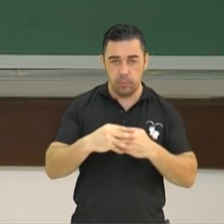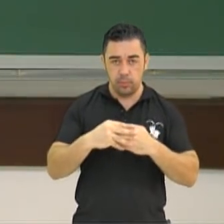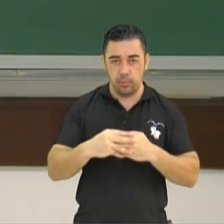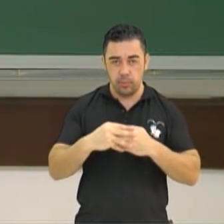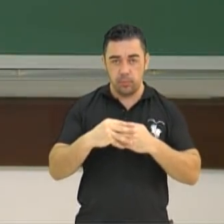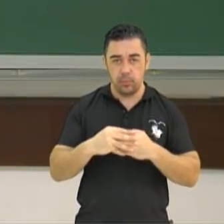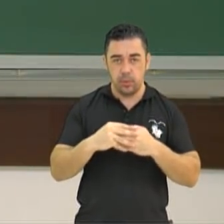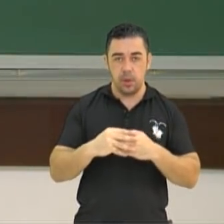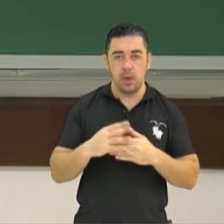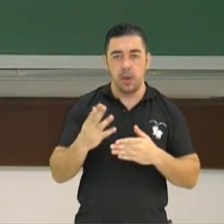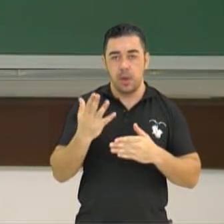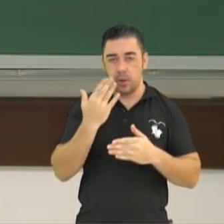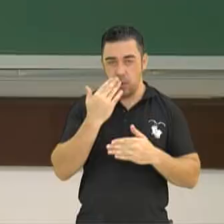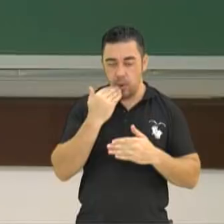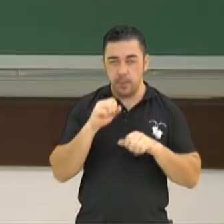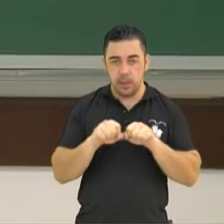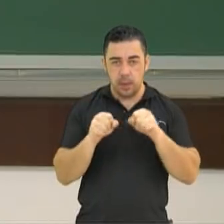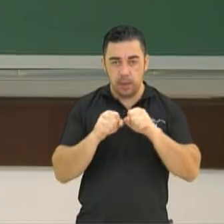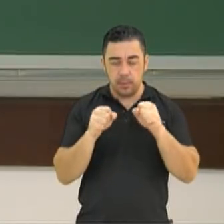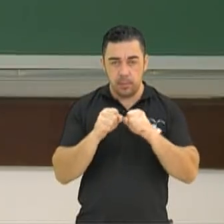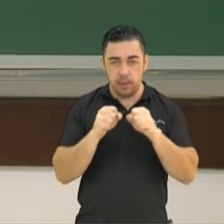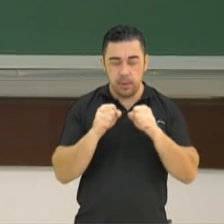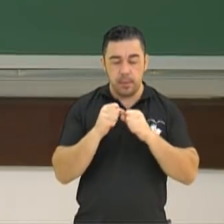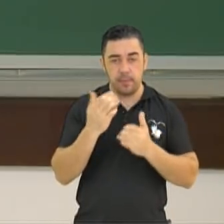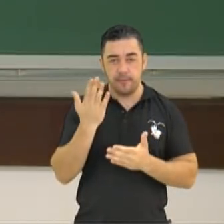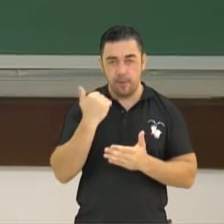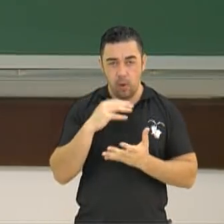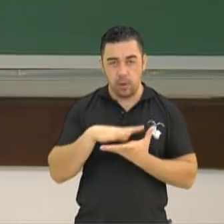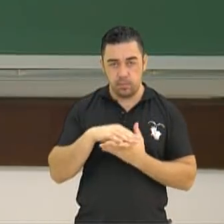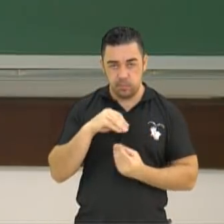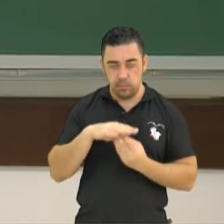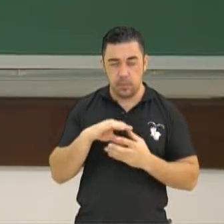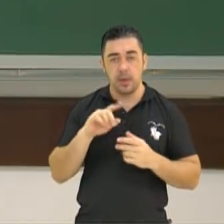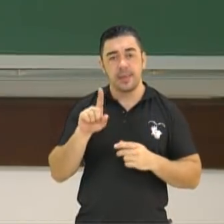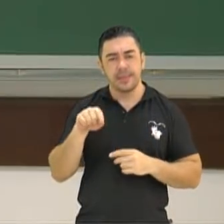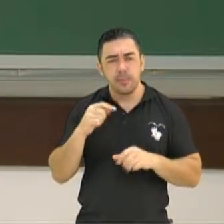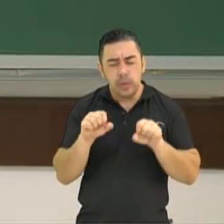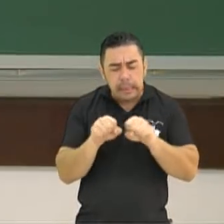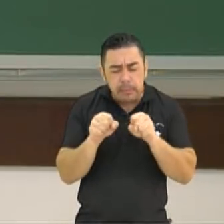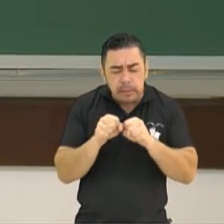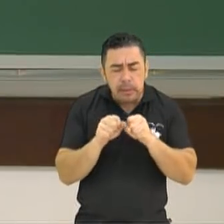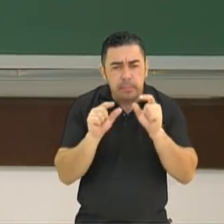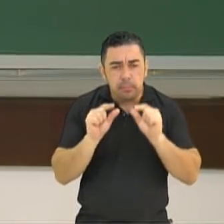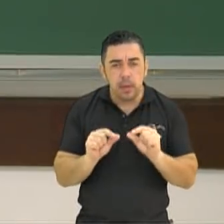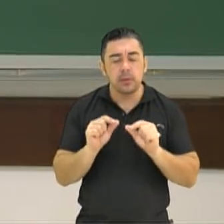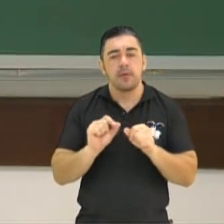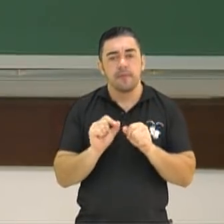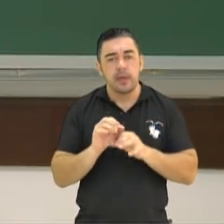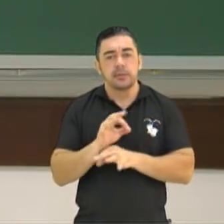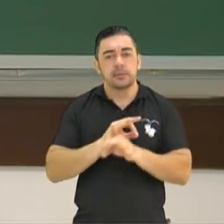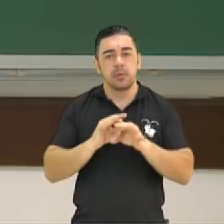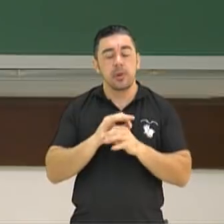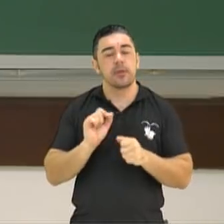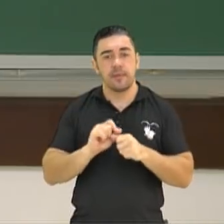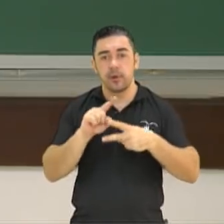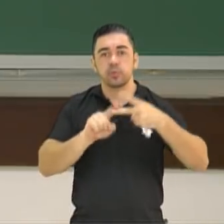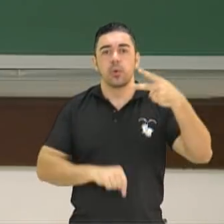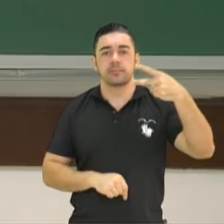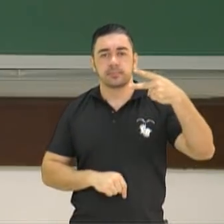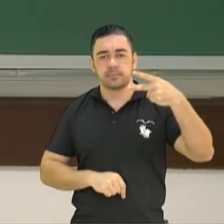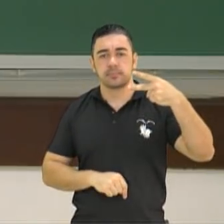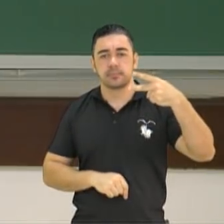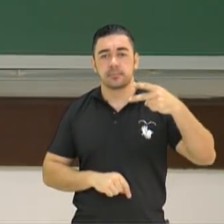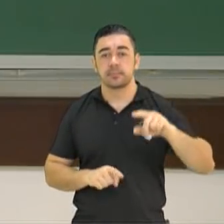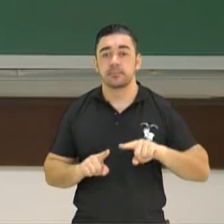ela diminui esse animalzinho em pedaços menores para fazer a digestão intracelular. Então, ela faz as duas coisas, tá?